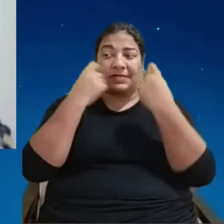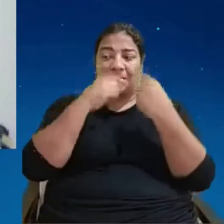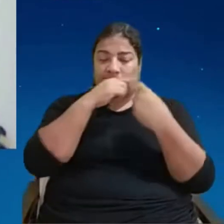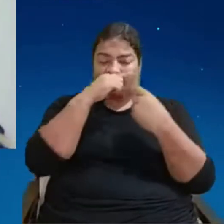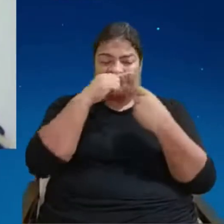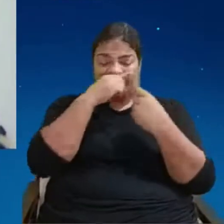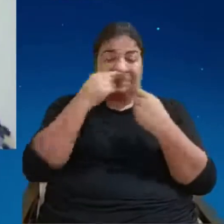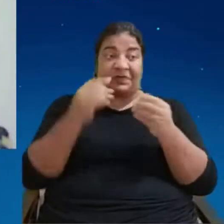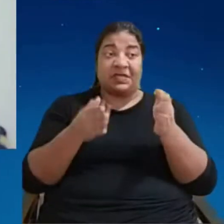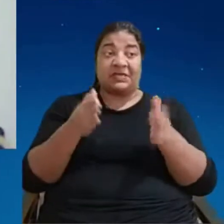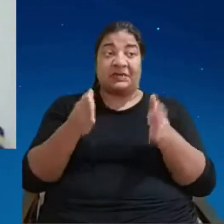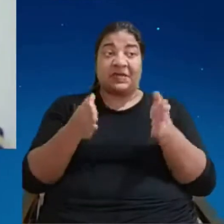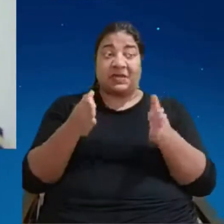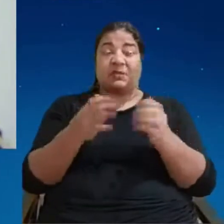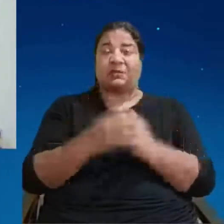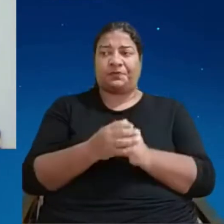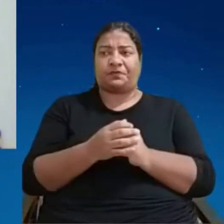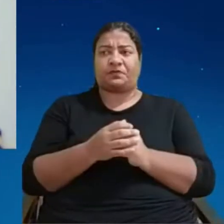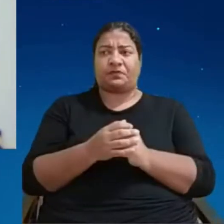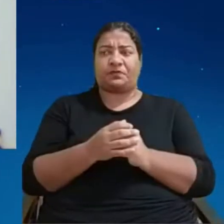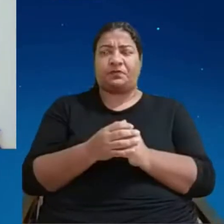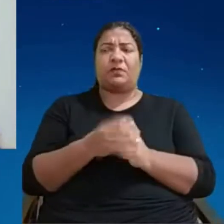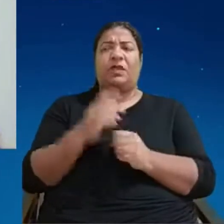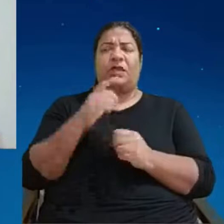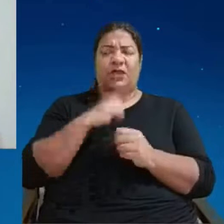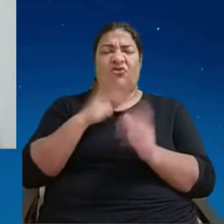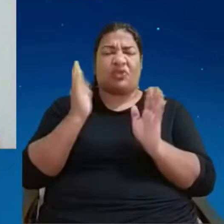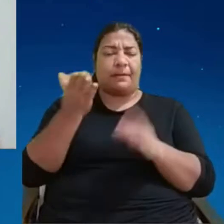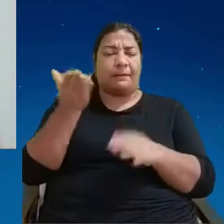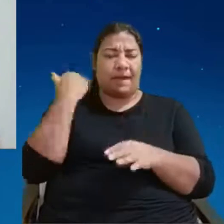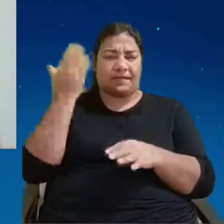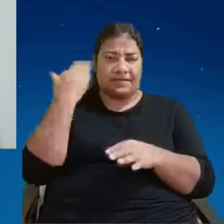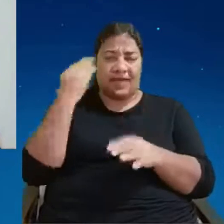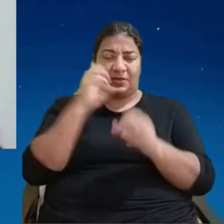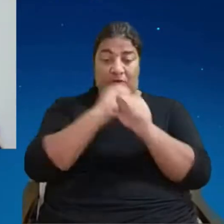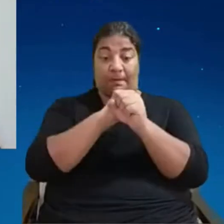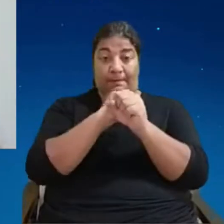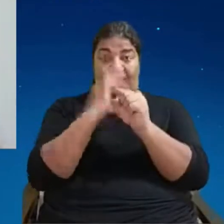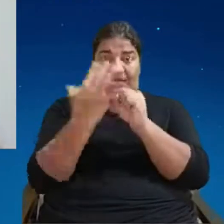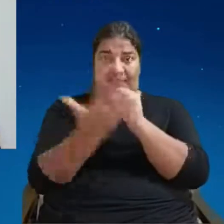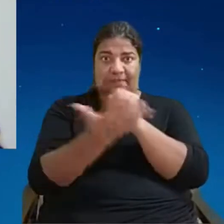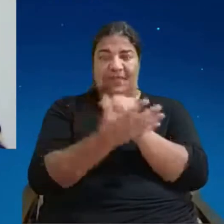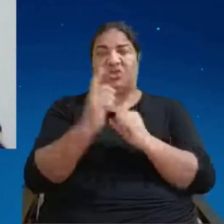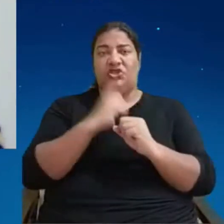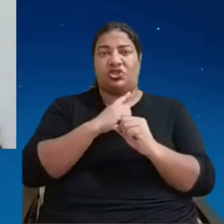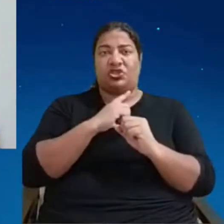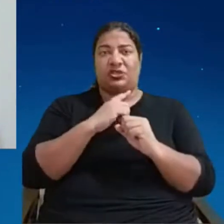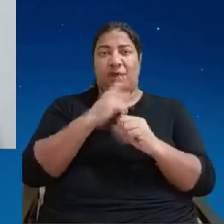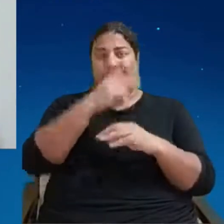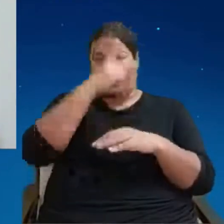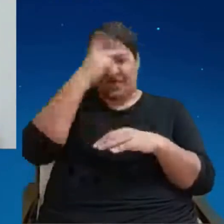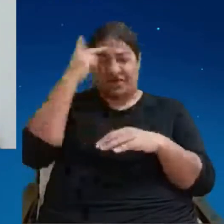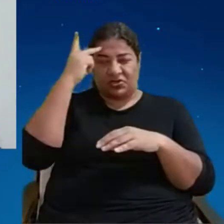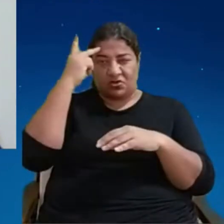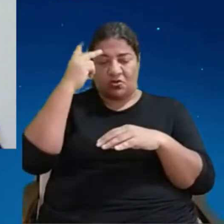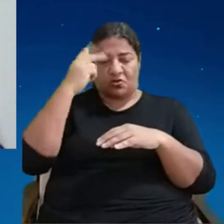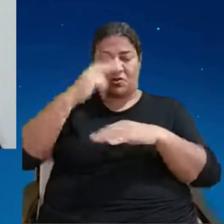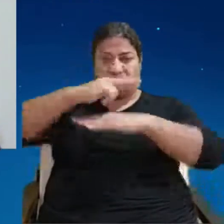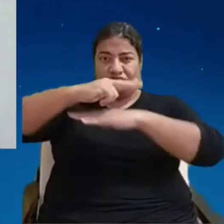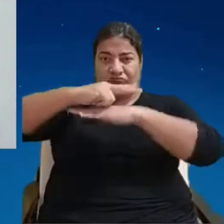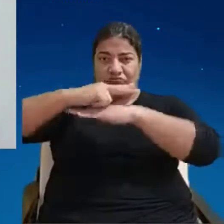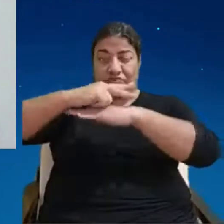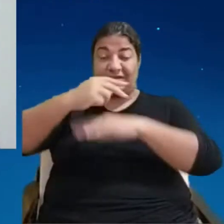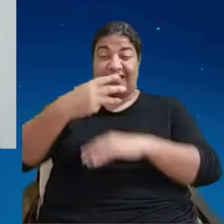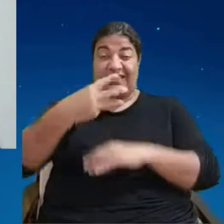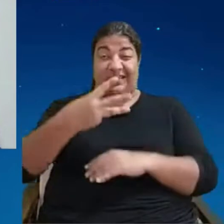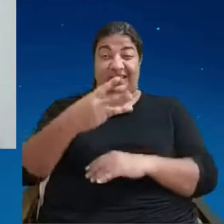a atender 38 pacientes na época da pandemia, porque, assim, eram muitos executivos entrando em síndrome de